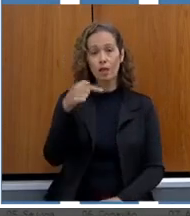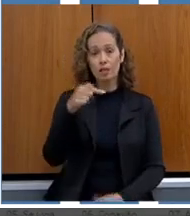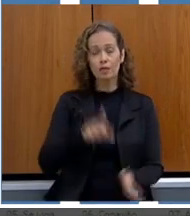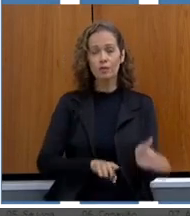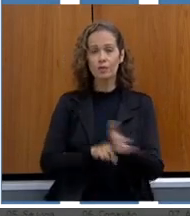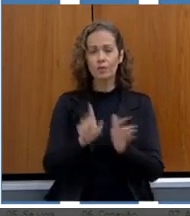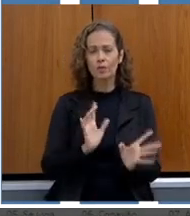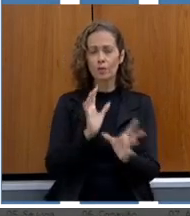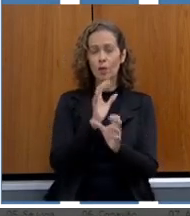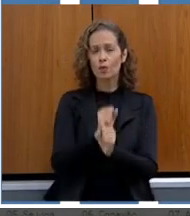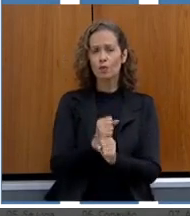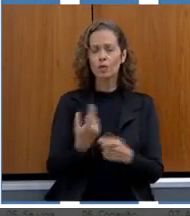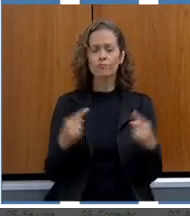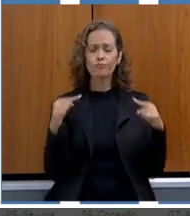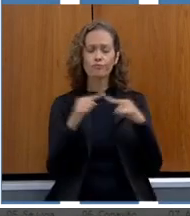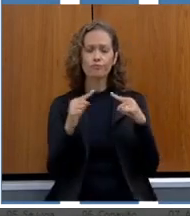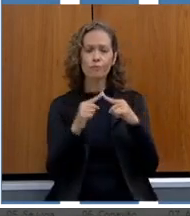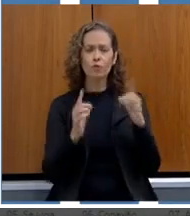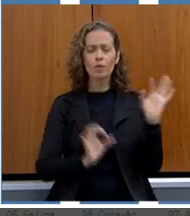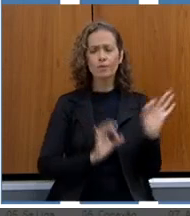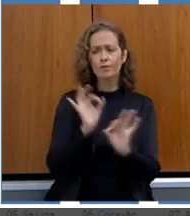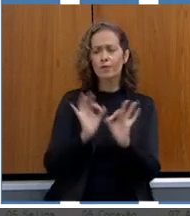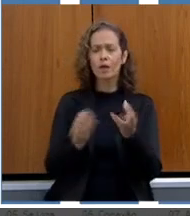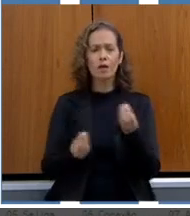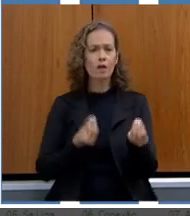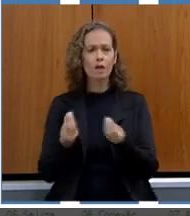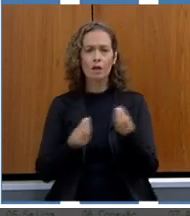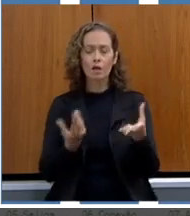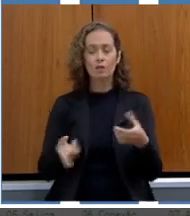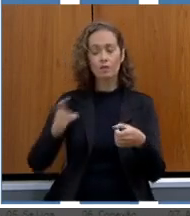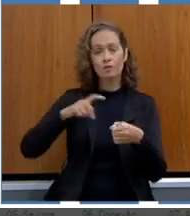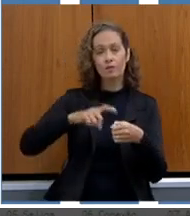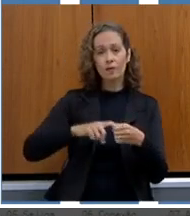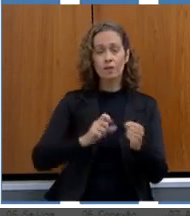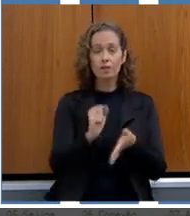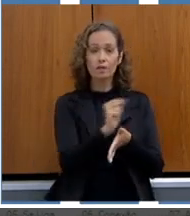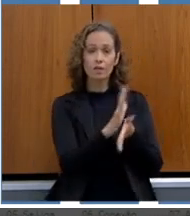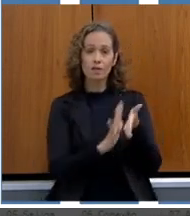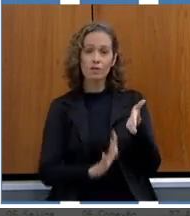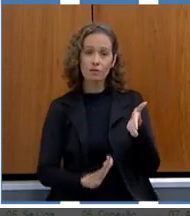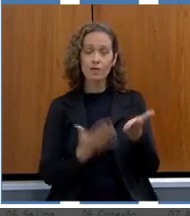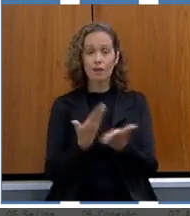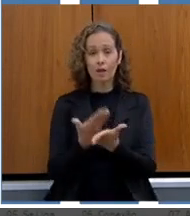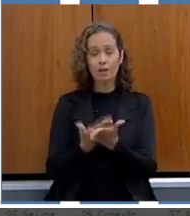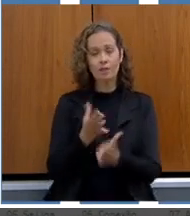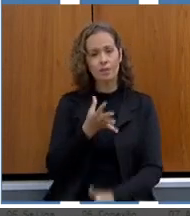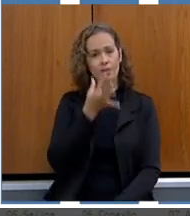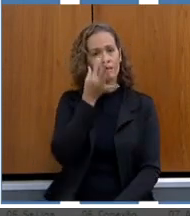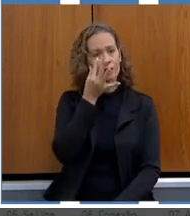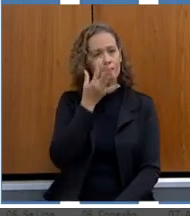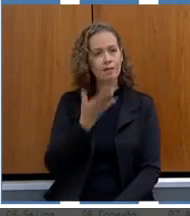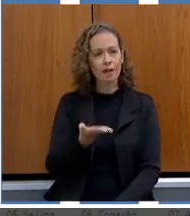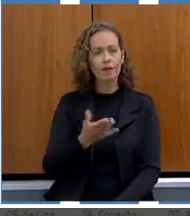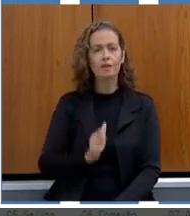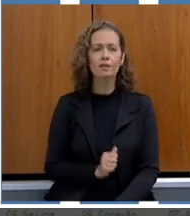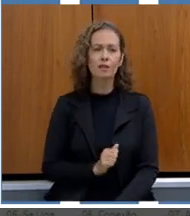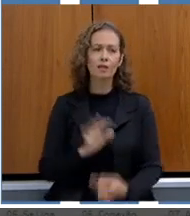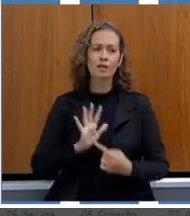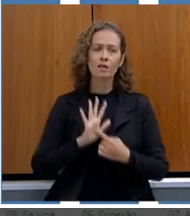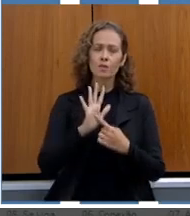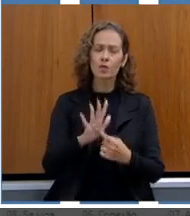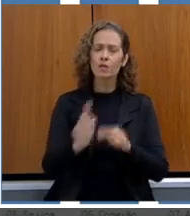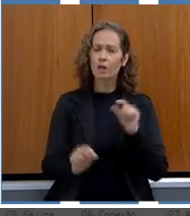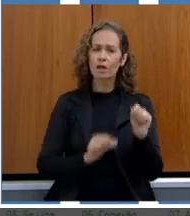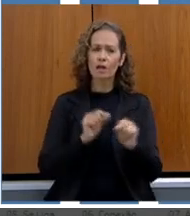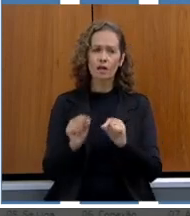perguntas que estão relacionadas ao formato desta retomada das atividades presenciais queria destacar que esse